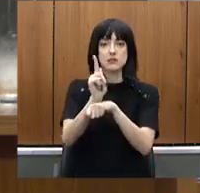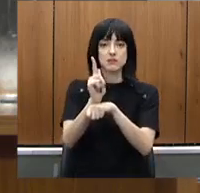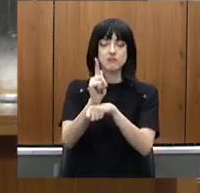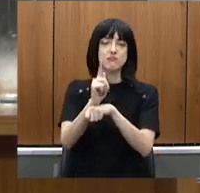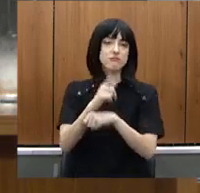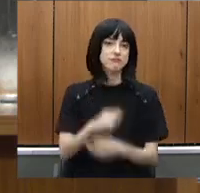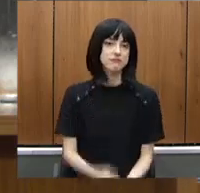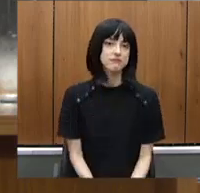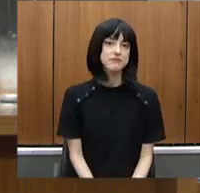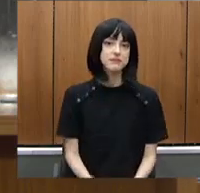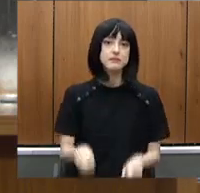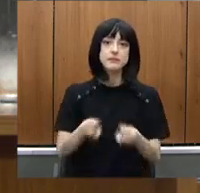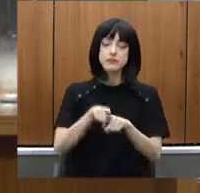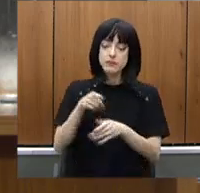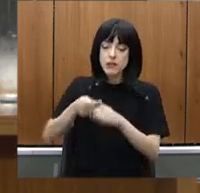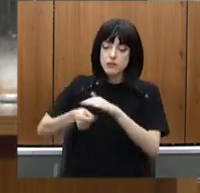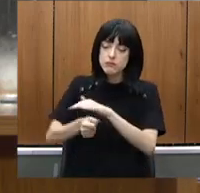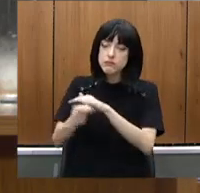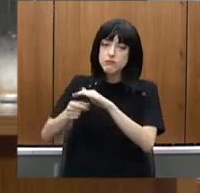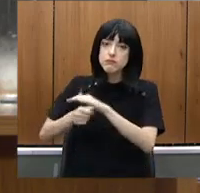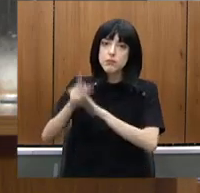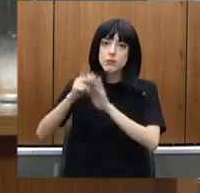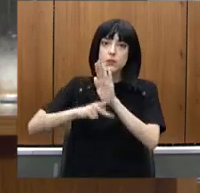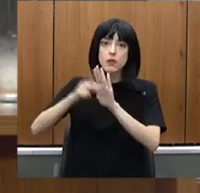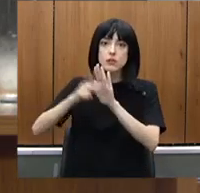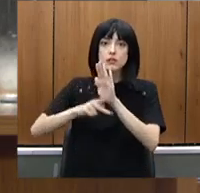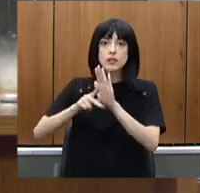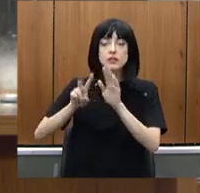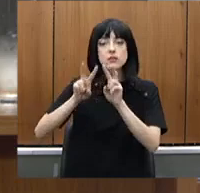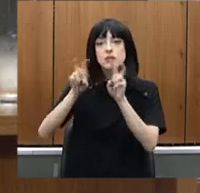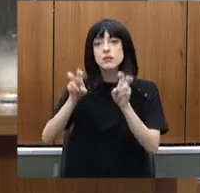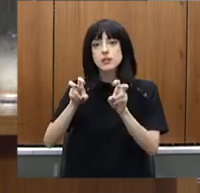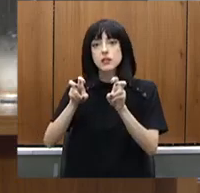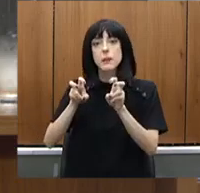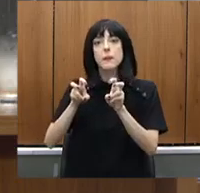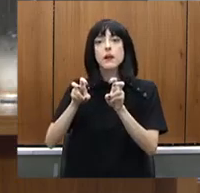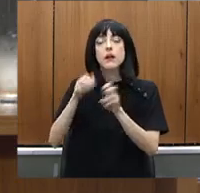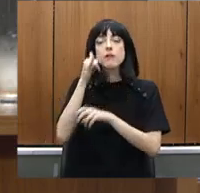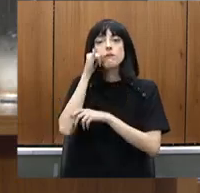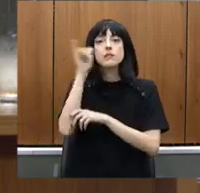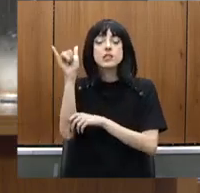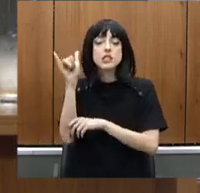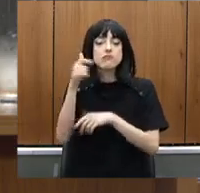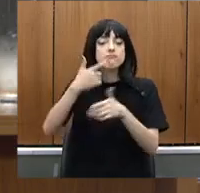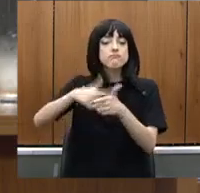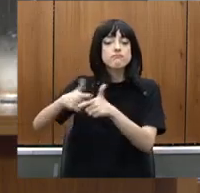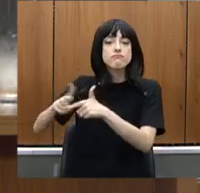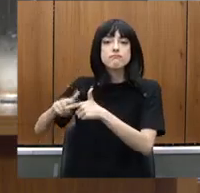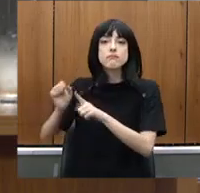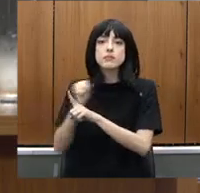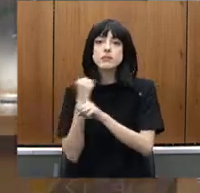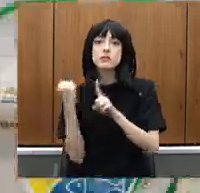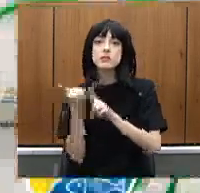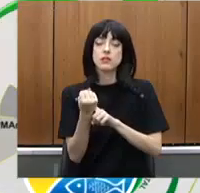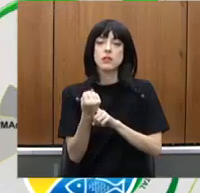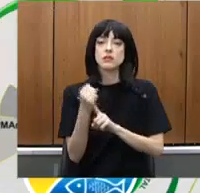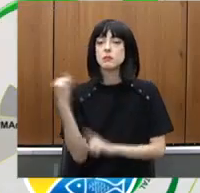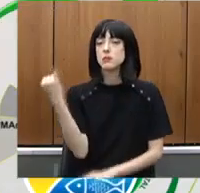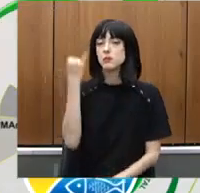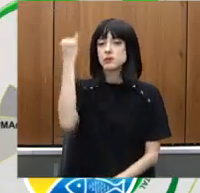investimentos em projetos voltados a prevenção social e isso é importantíssimo uma polícia que já é hoje protagonista num cenário Nacional